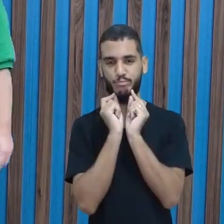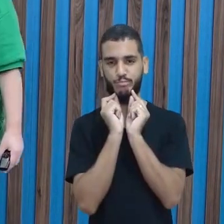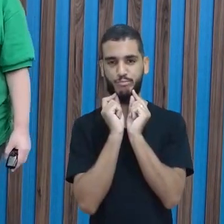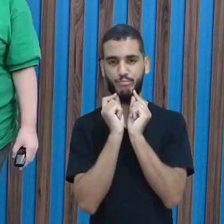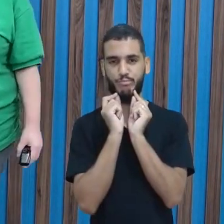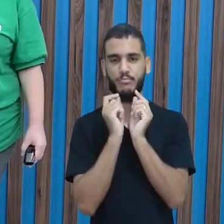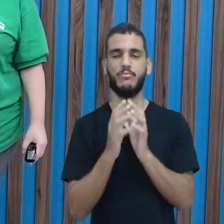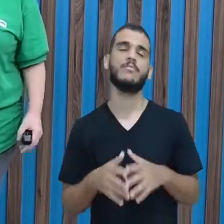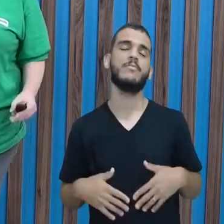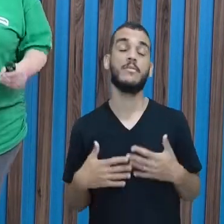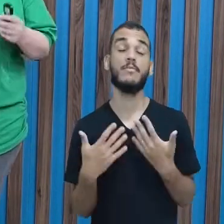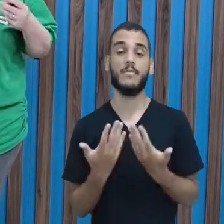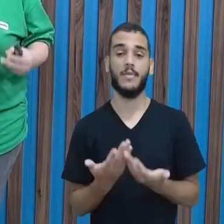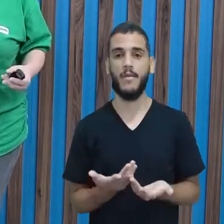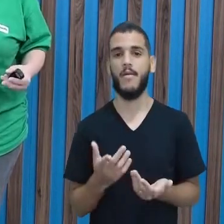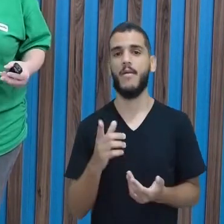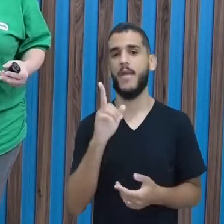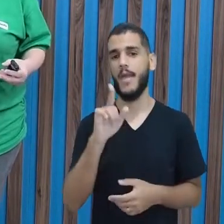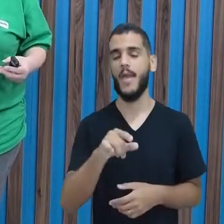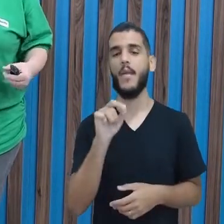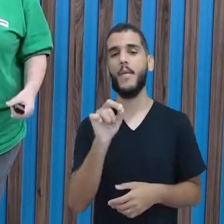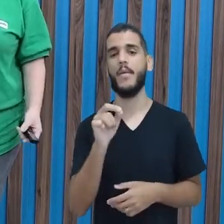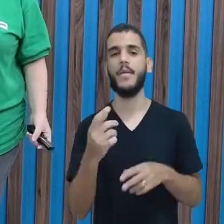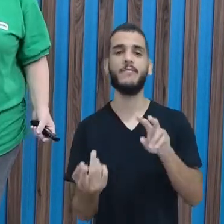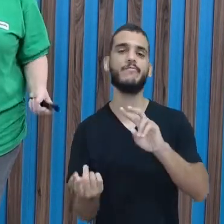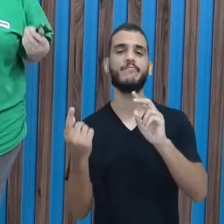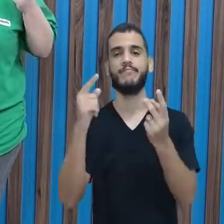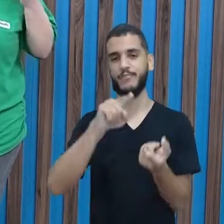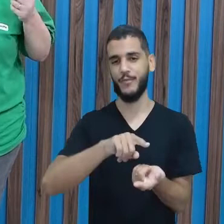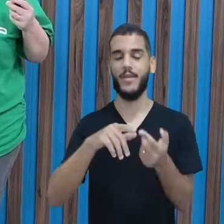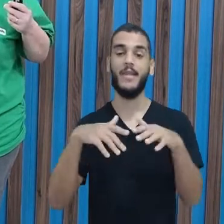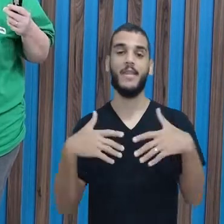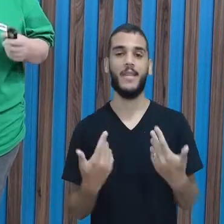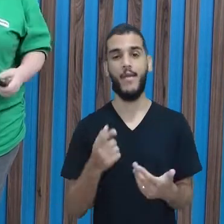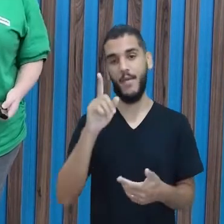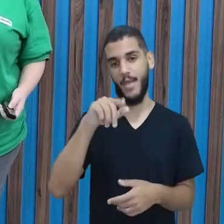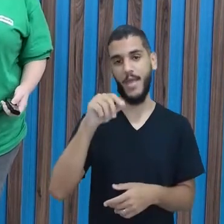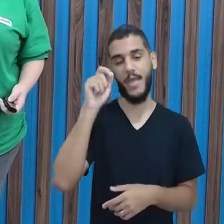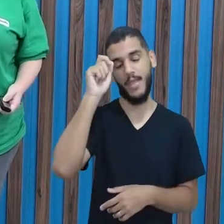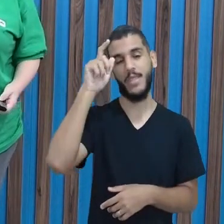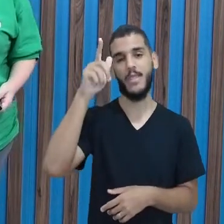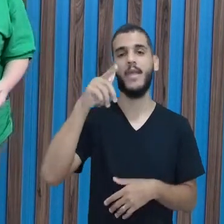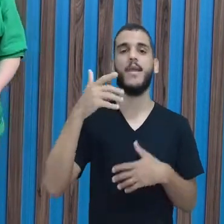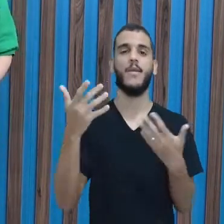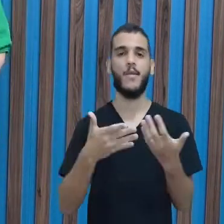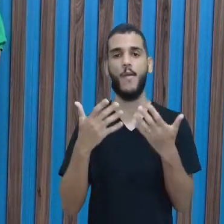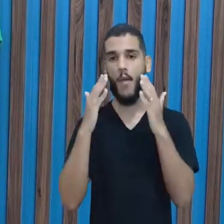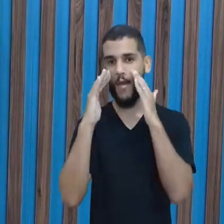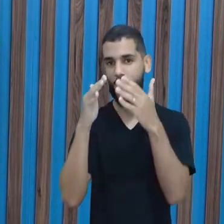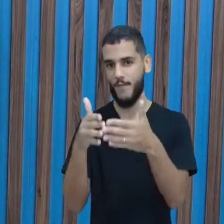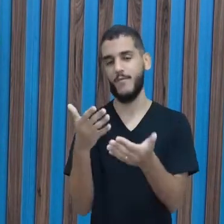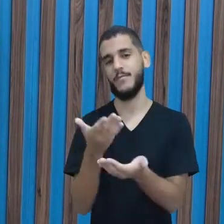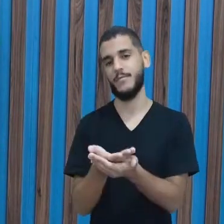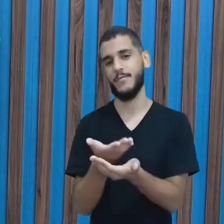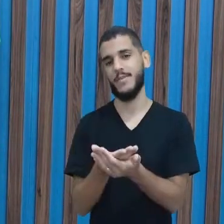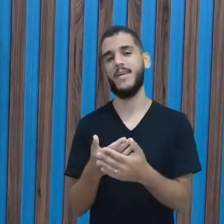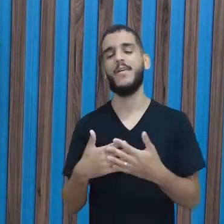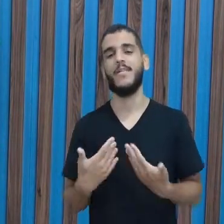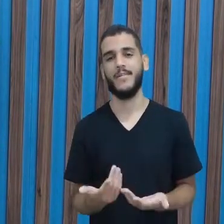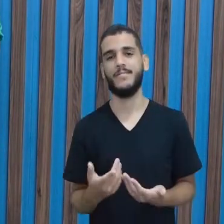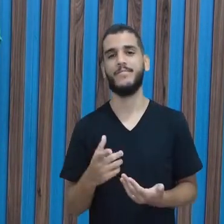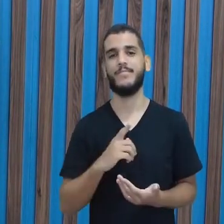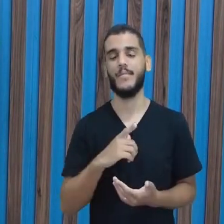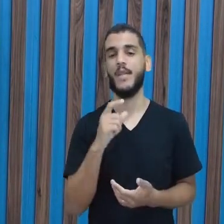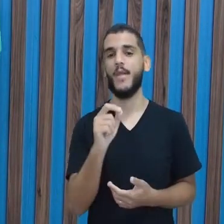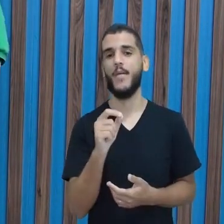Não achei legal. Então, está invertido. É essa ideia que a gente vai trabalhar hoje, a questão das